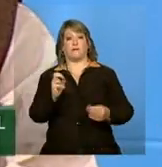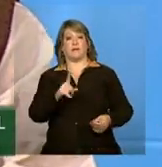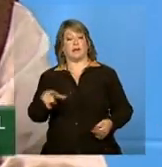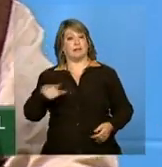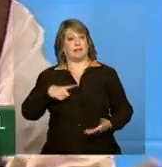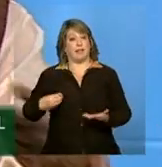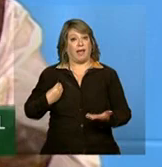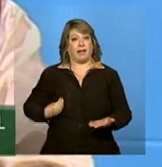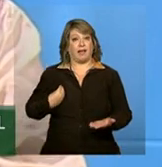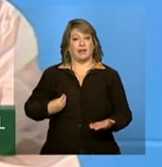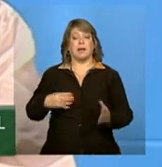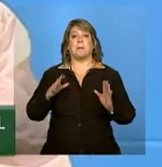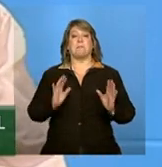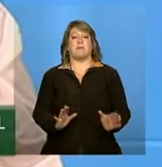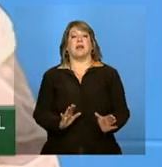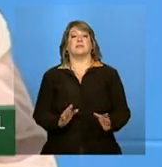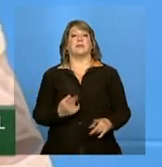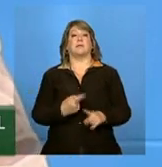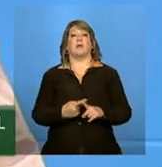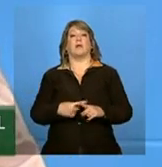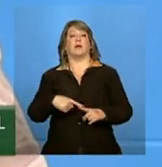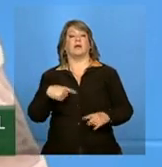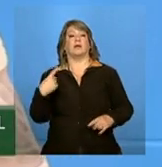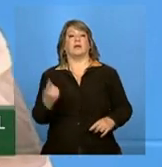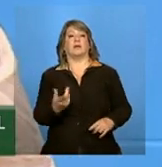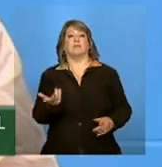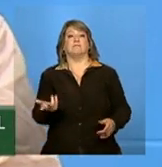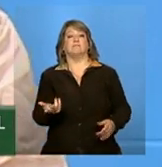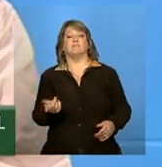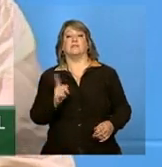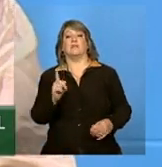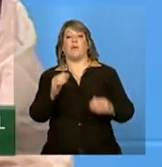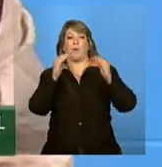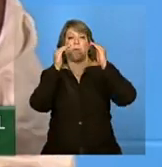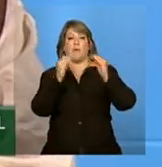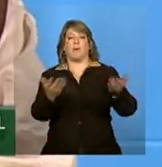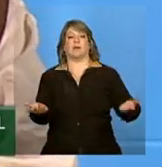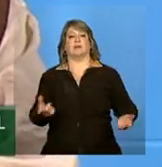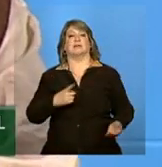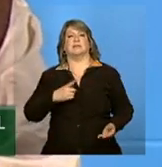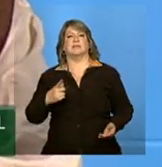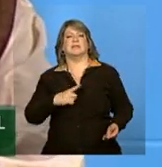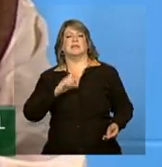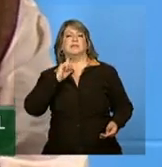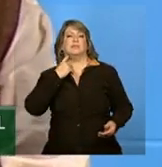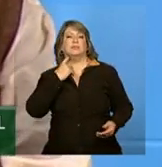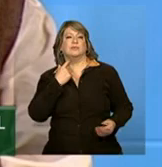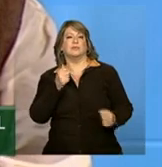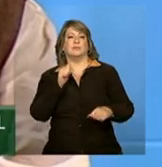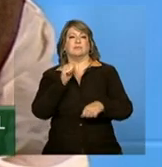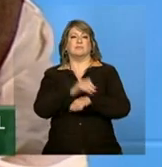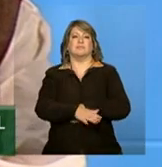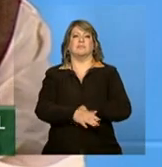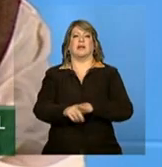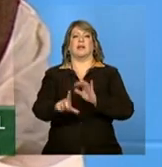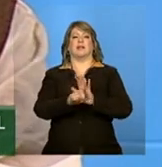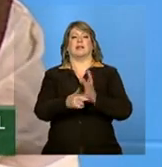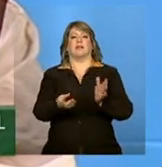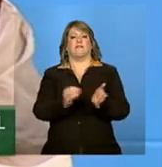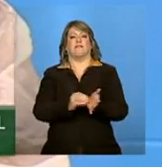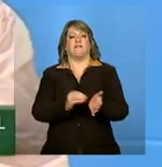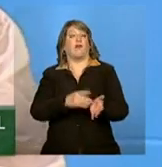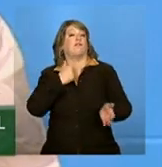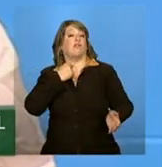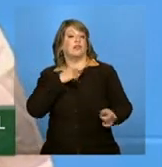existam, não são eficazes porque sofrem de corrupção, por exemplo. Muitas vezes há também uma falta de vontade social, uma